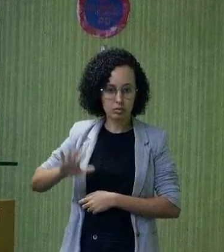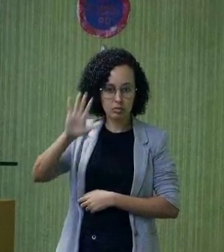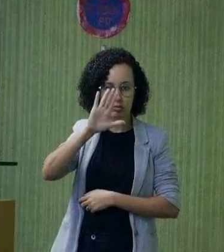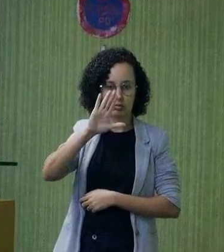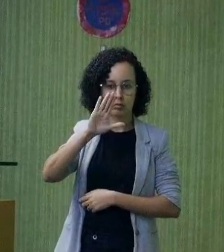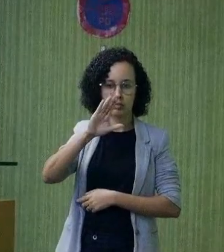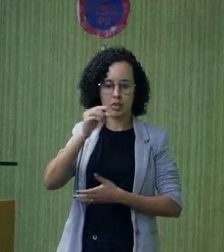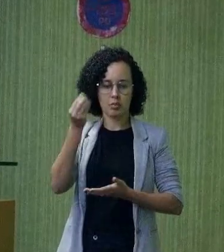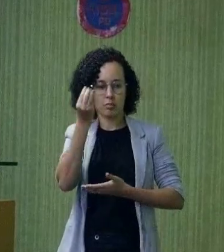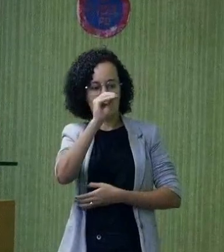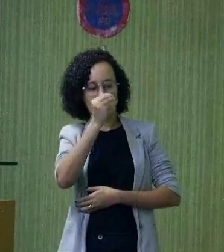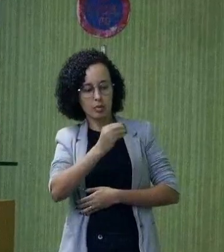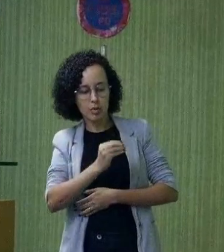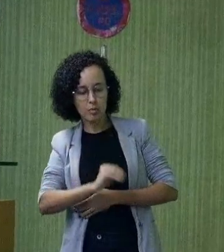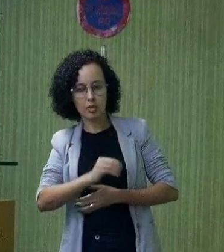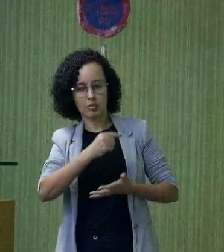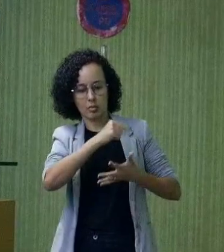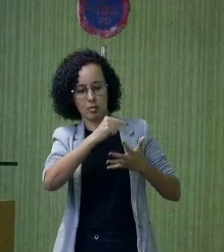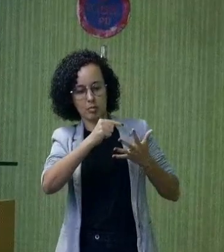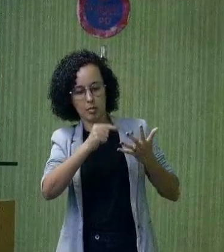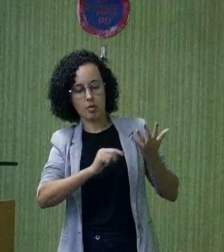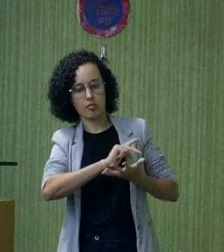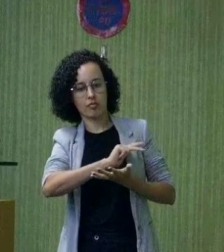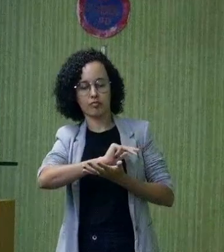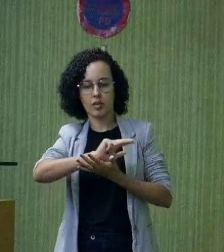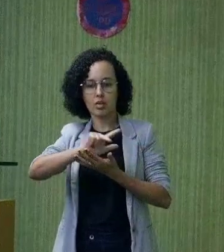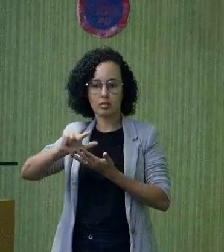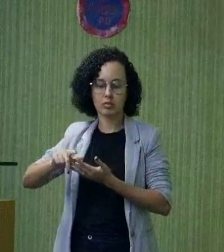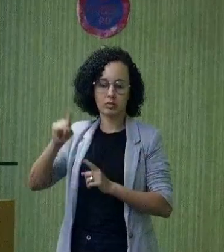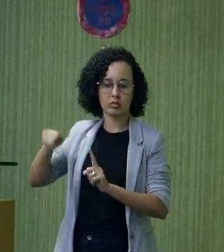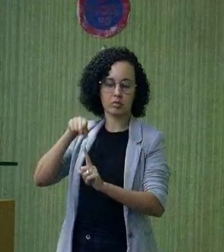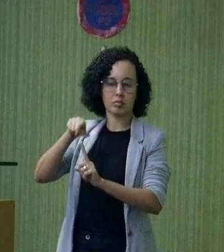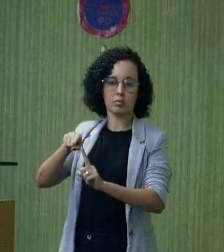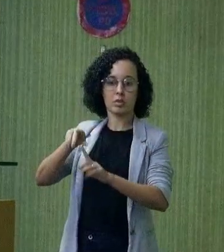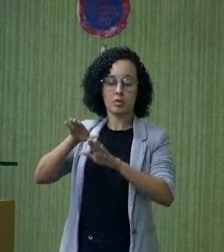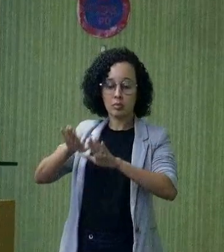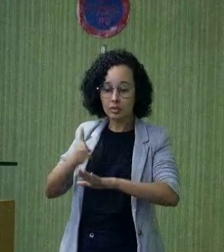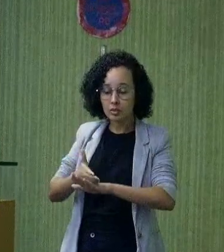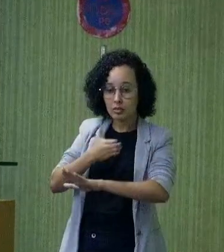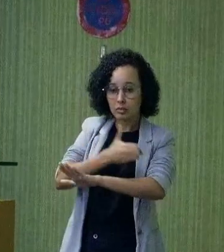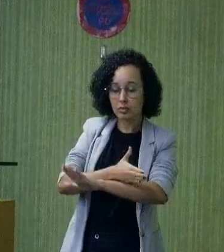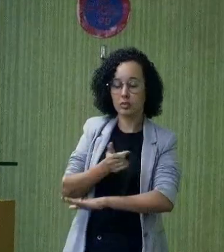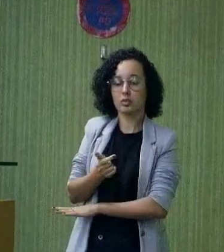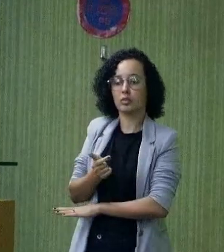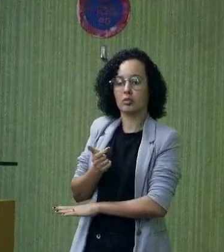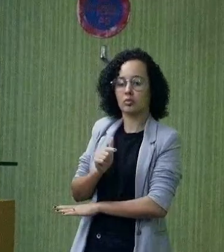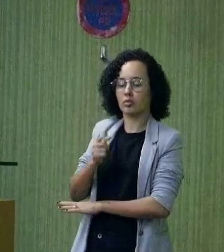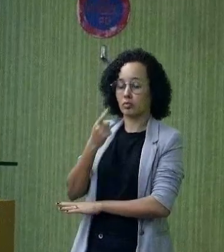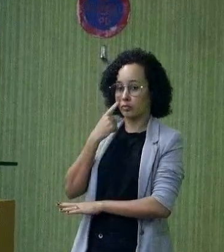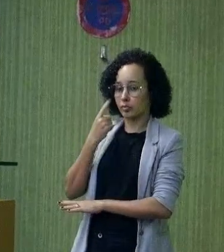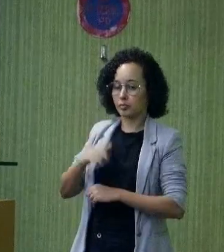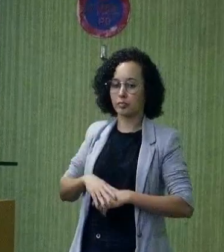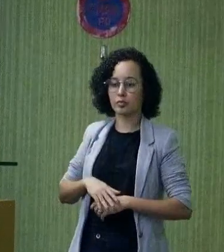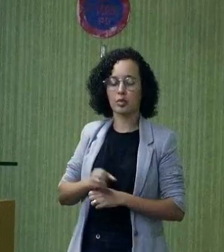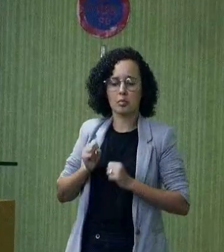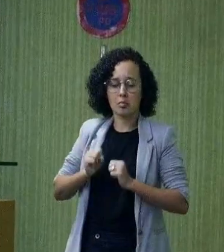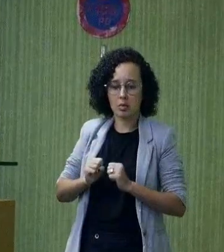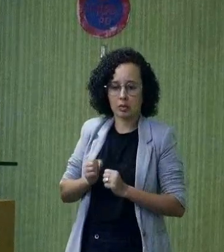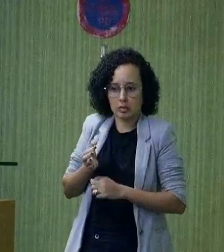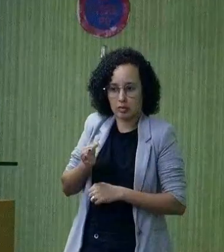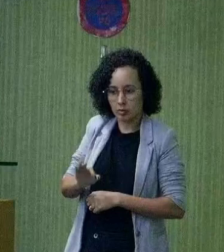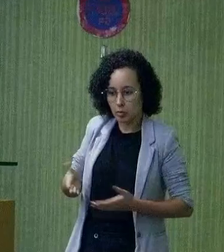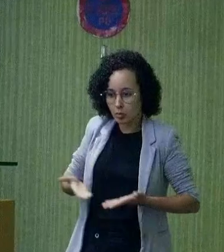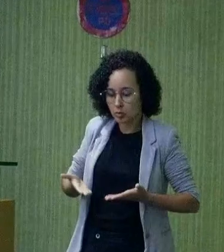metas promotores de educa sem antes por exemplo a gente não ter porque veja a gente pode afirmar Isabela